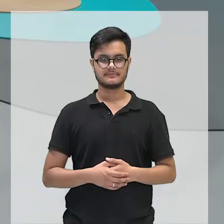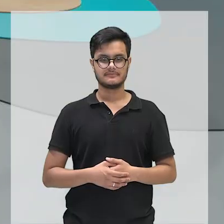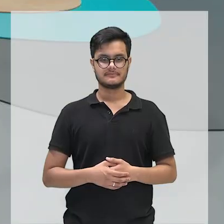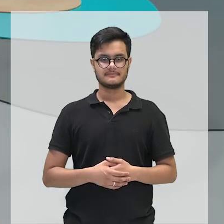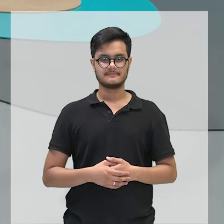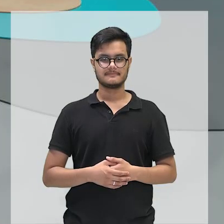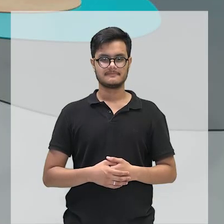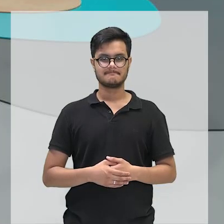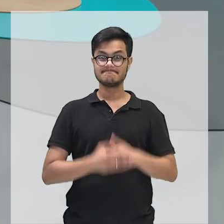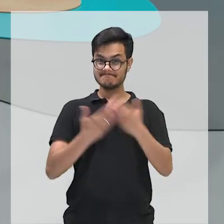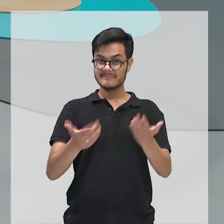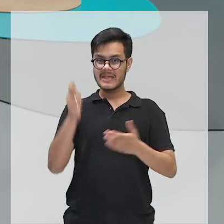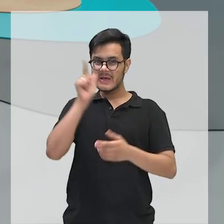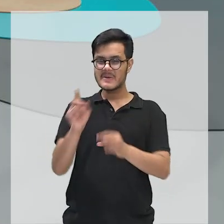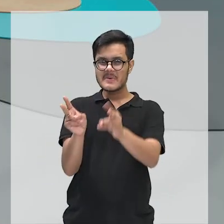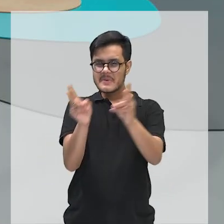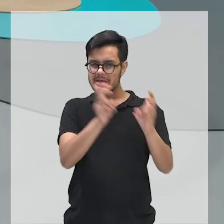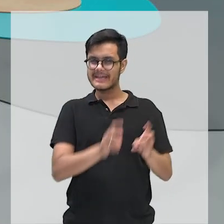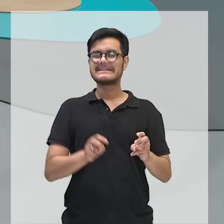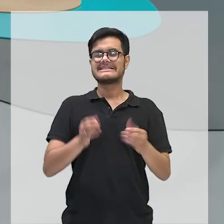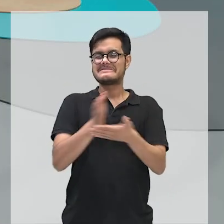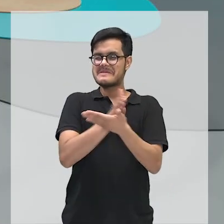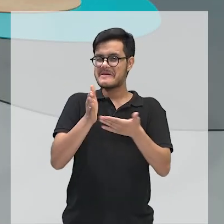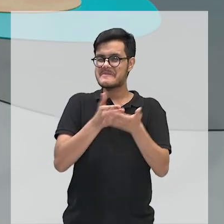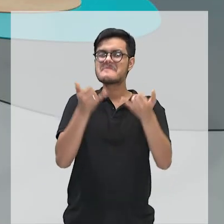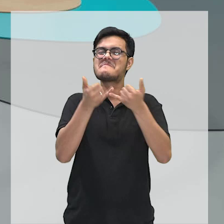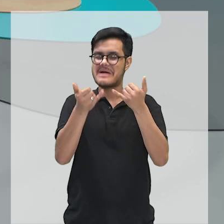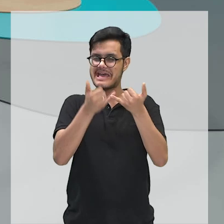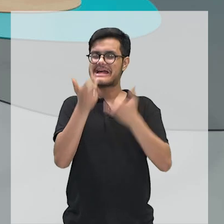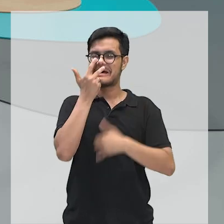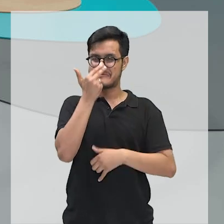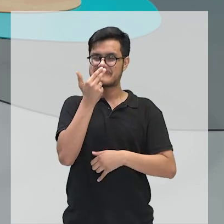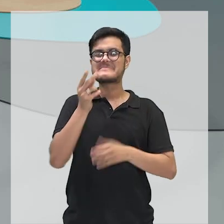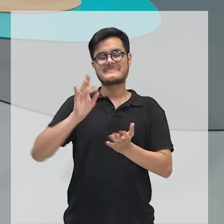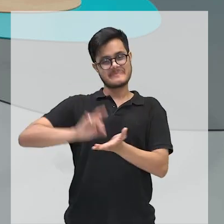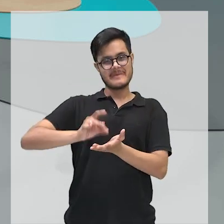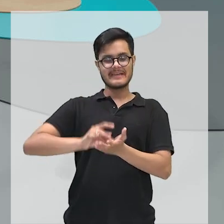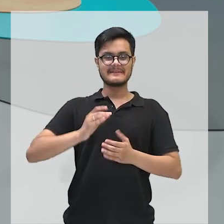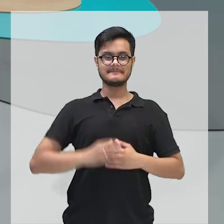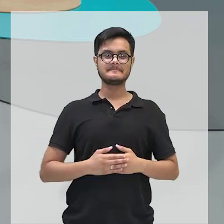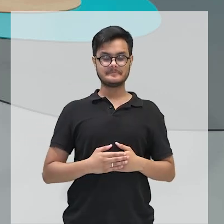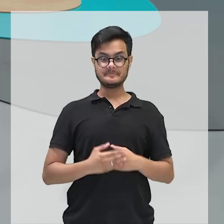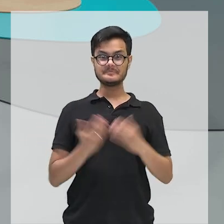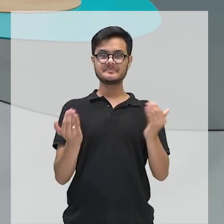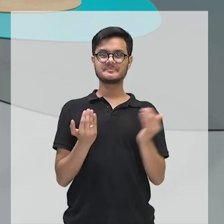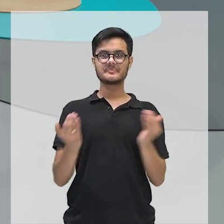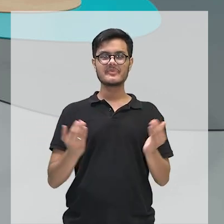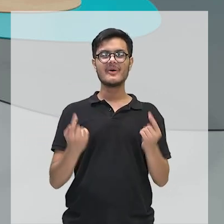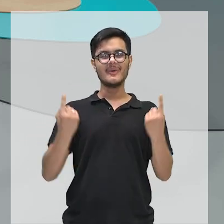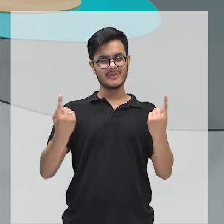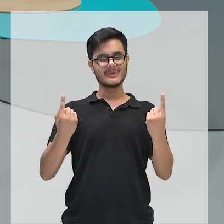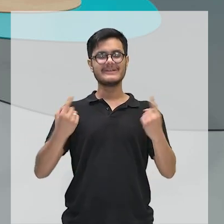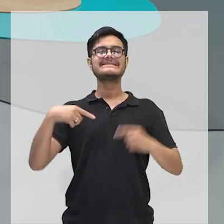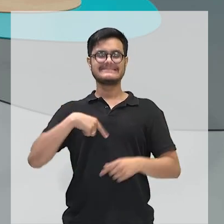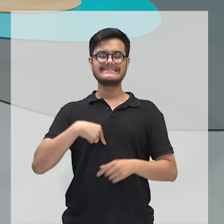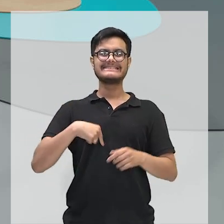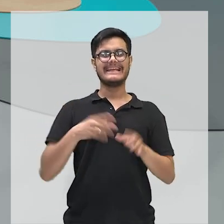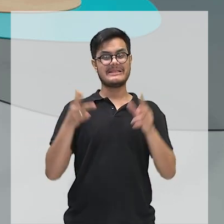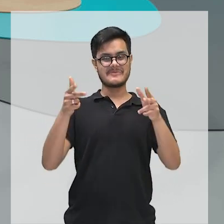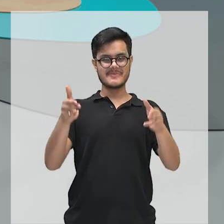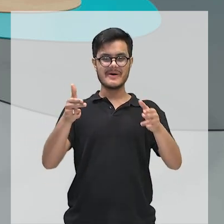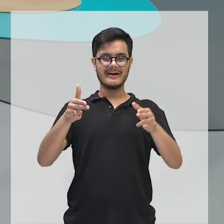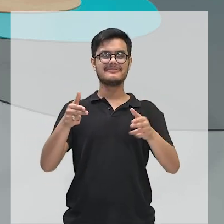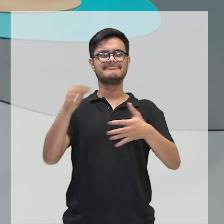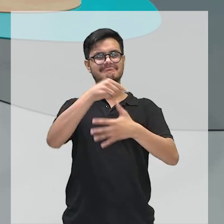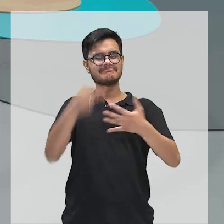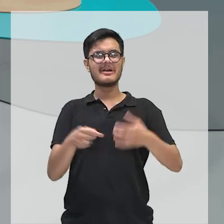E aí, conseguiram perceber aí elementos do cricket no tacobol e o tacobol no cricket? Existem bastantes, né? O uso